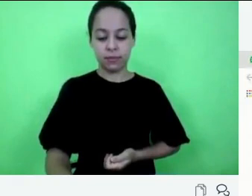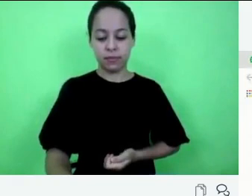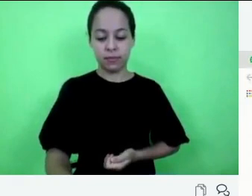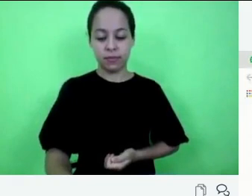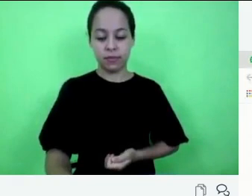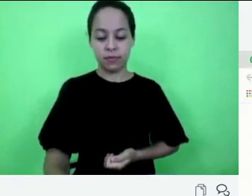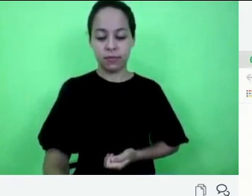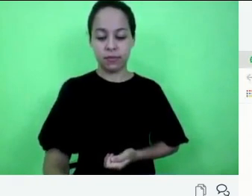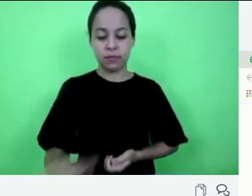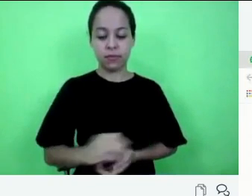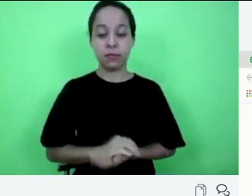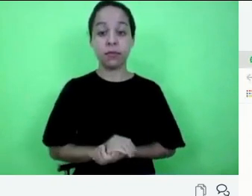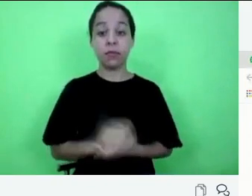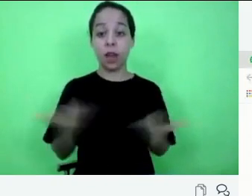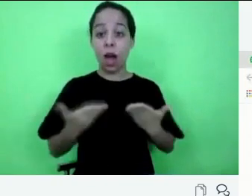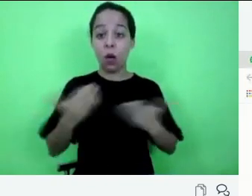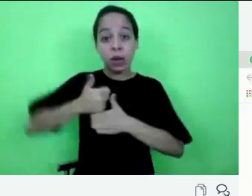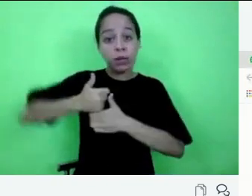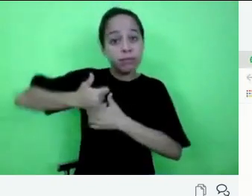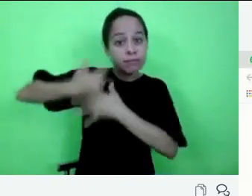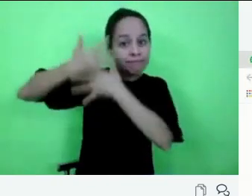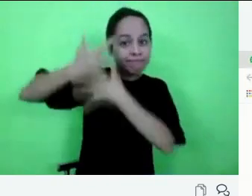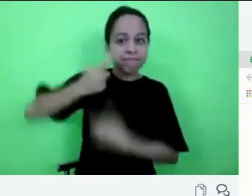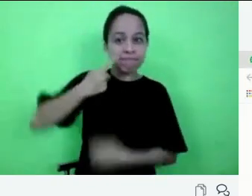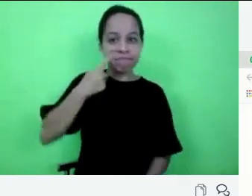Vamos gerar a lista.